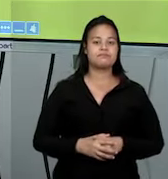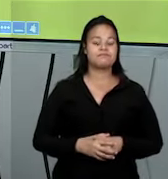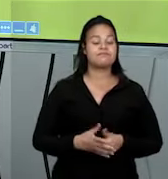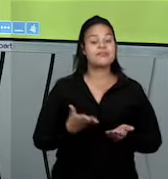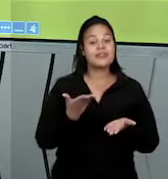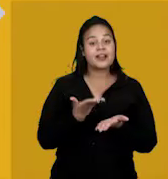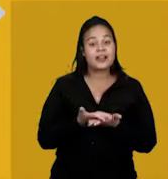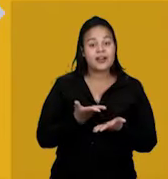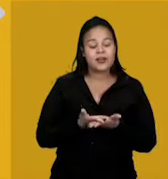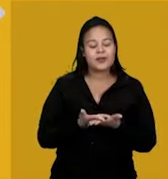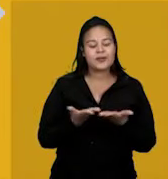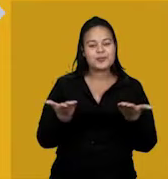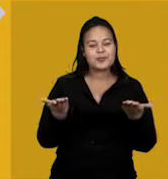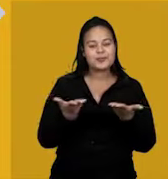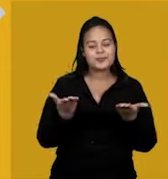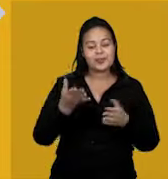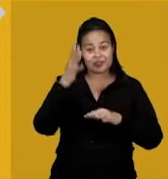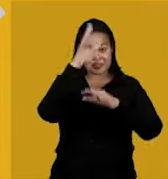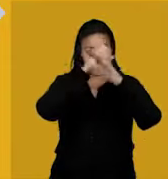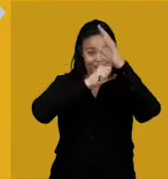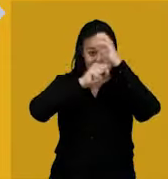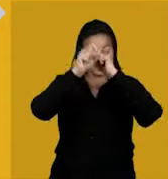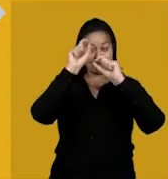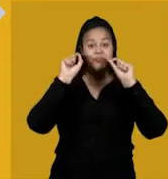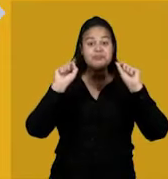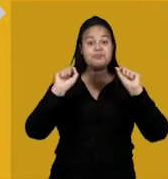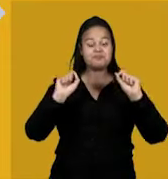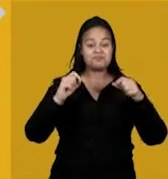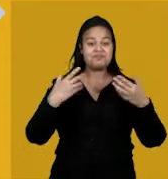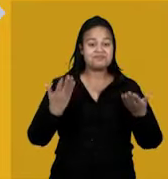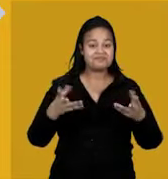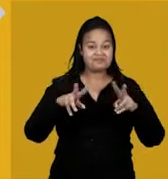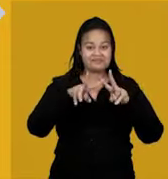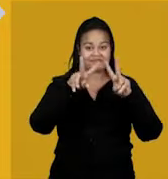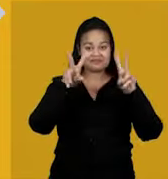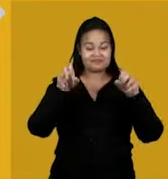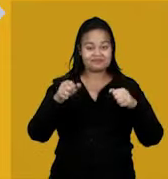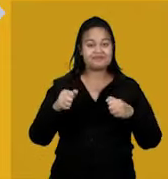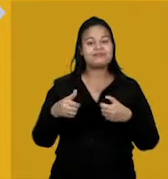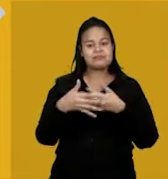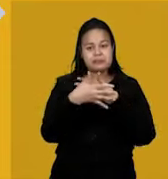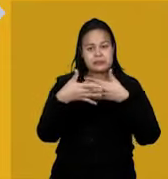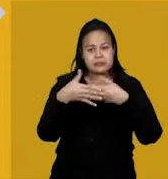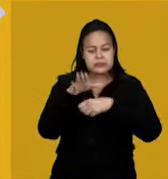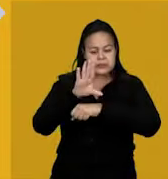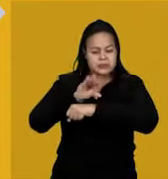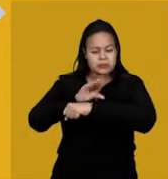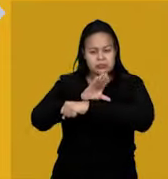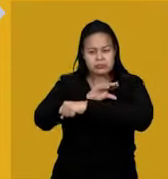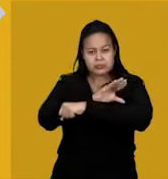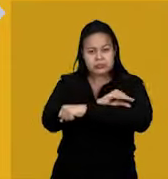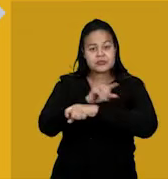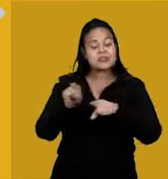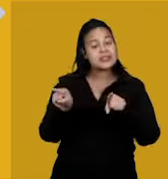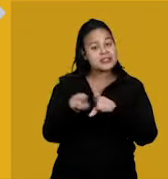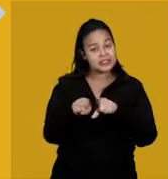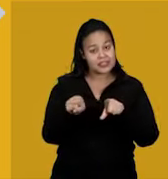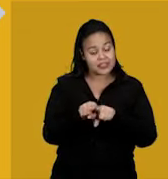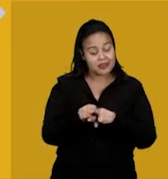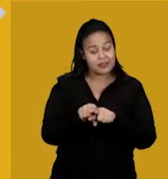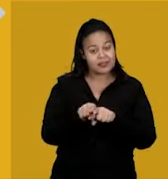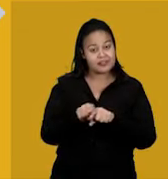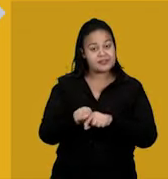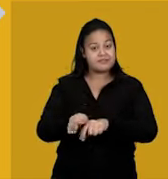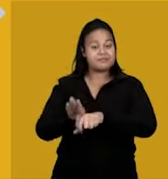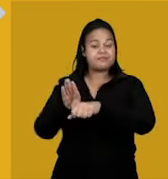Na aula de hoje, aprendemos sobre o tecido muscular e também sobre o